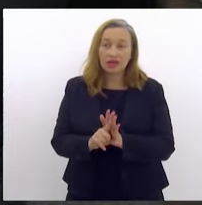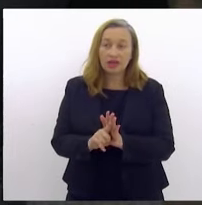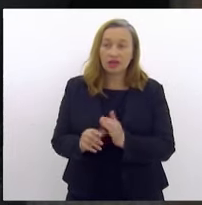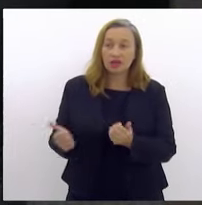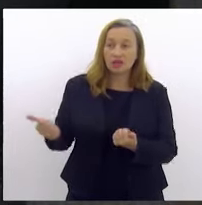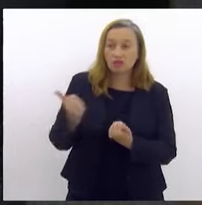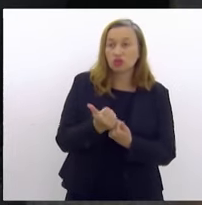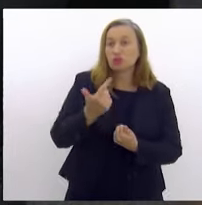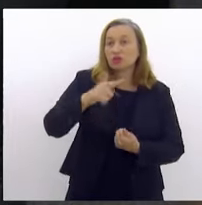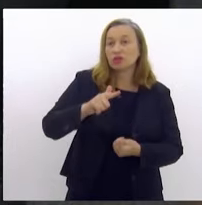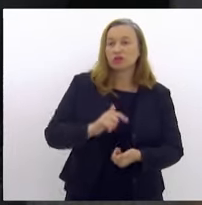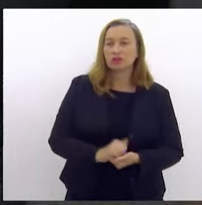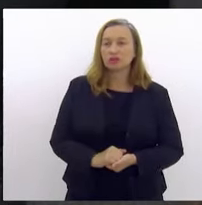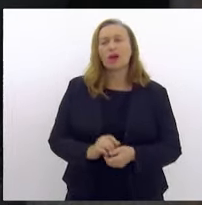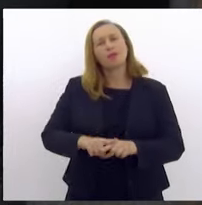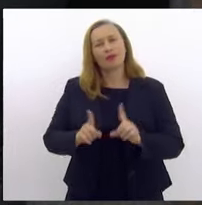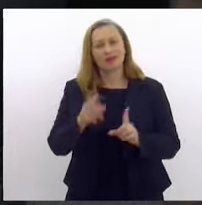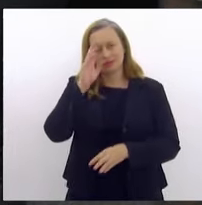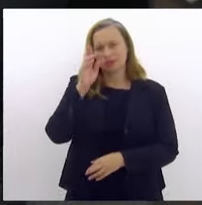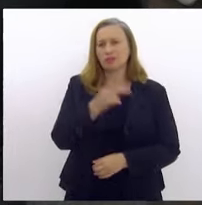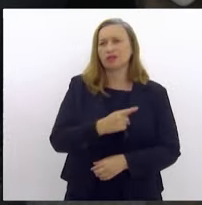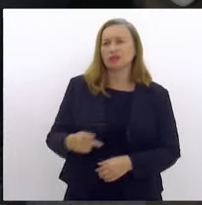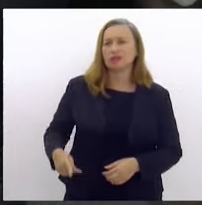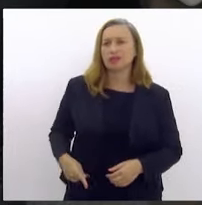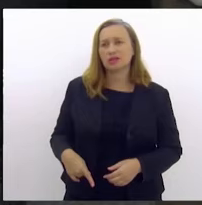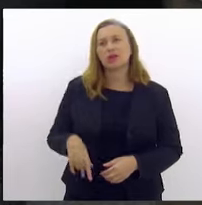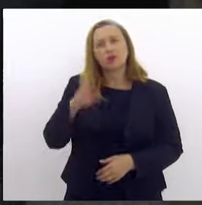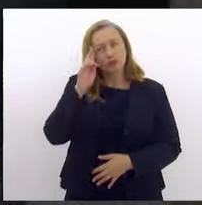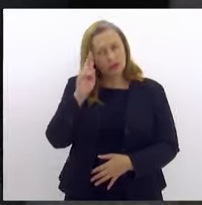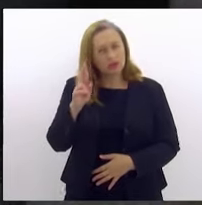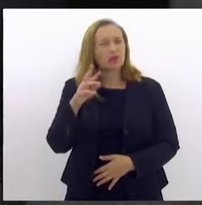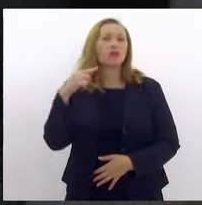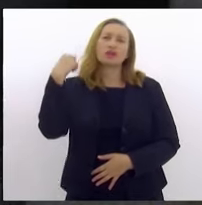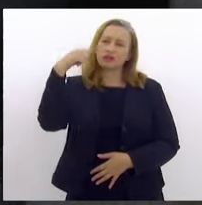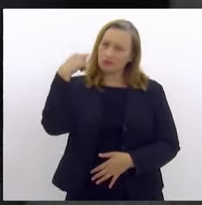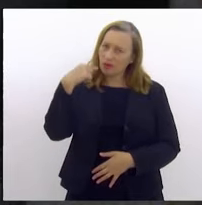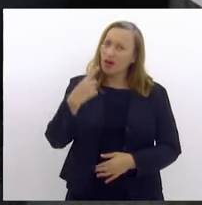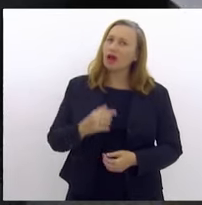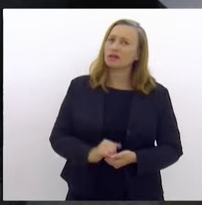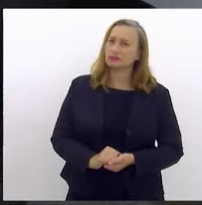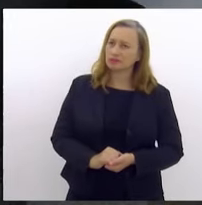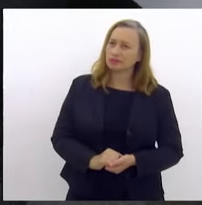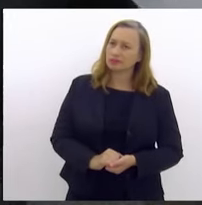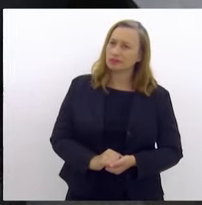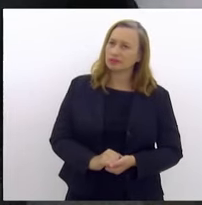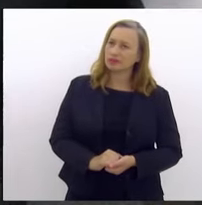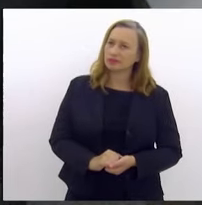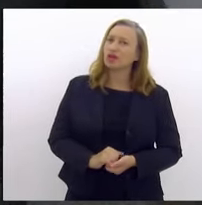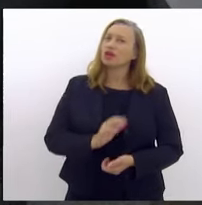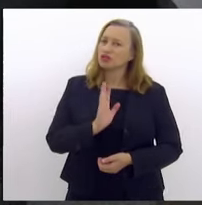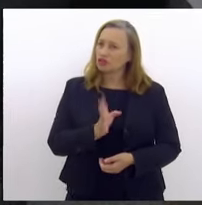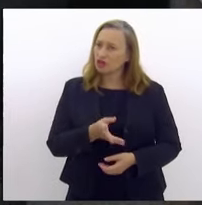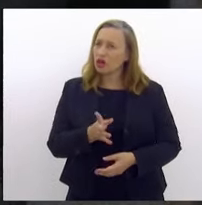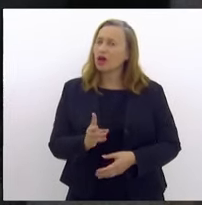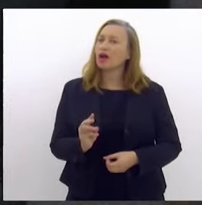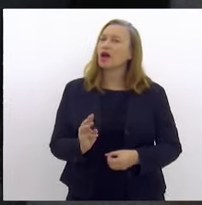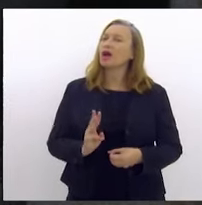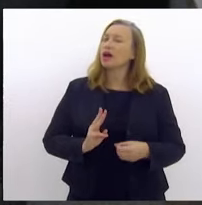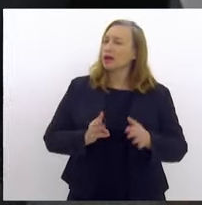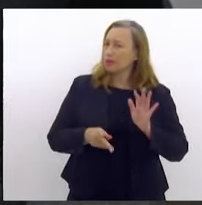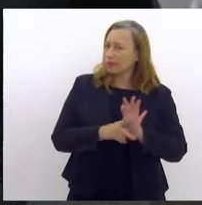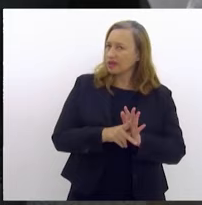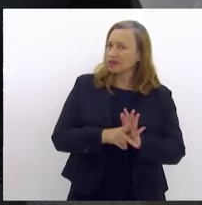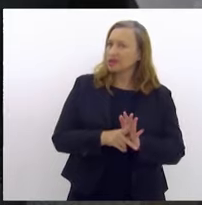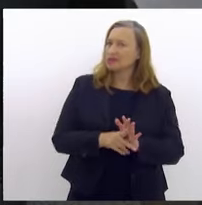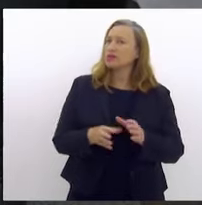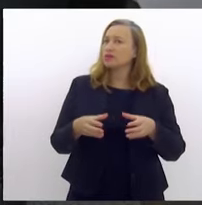outra. Mas, senhor presidente, o senhor é advogado, já foi membro da Comissão de